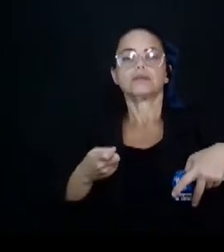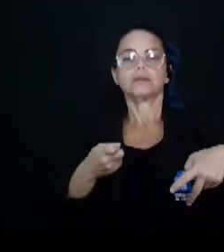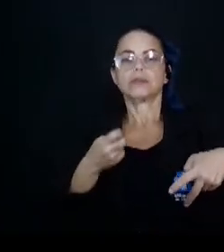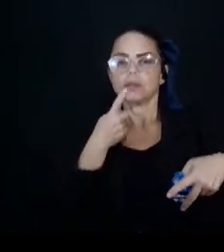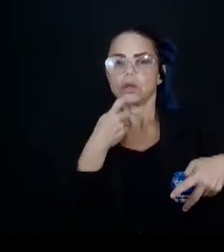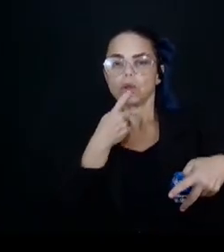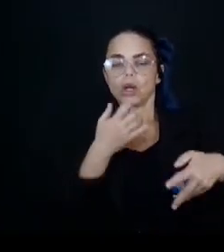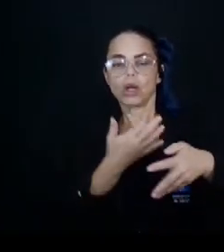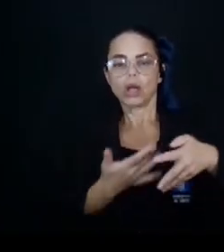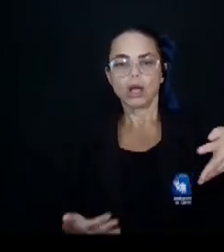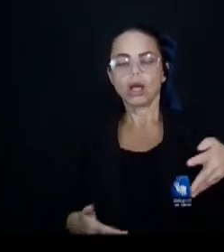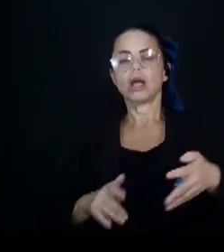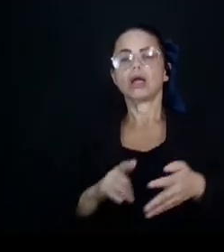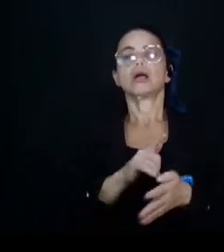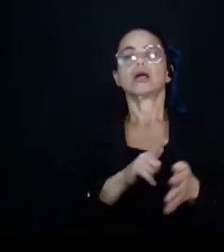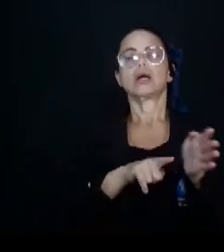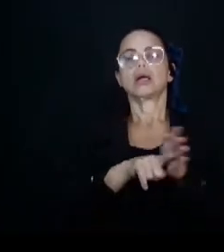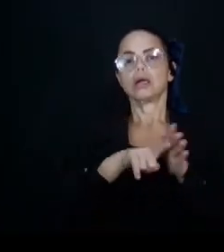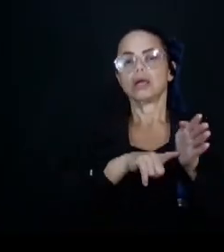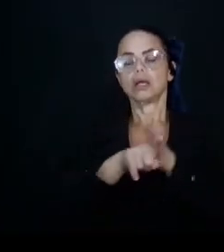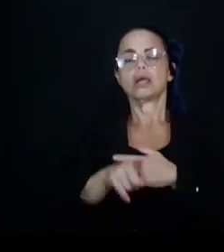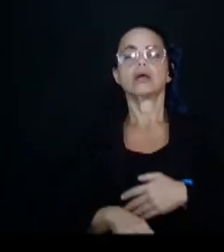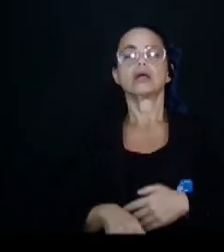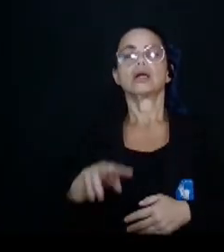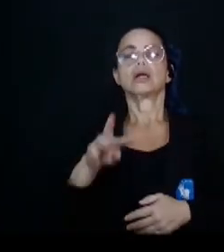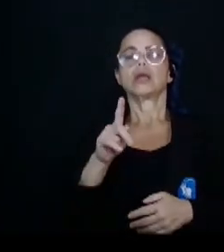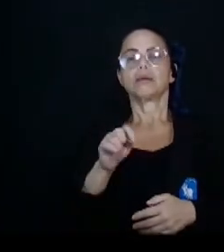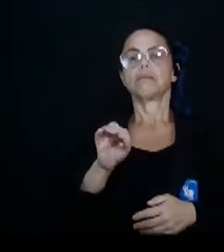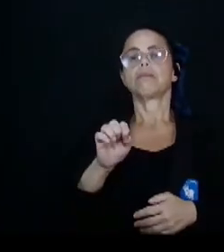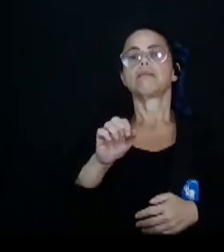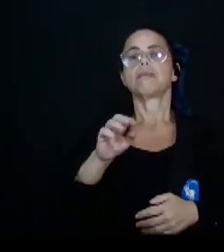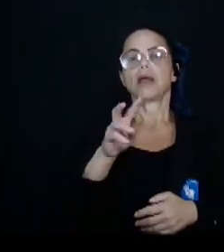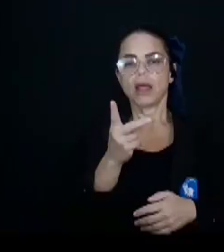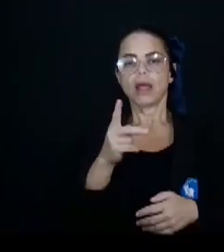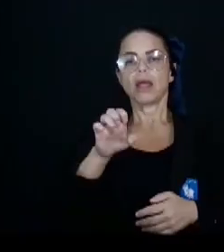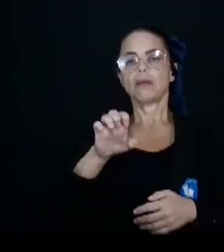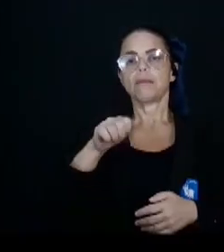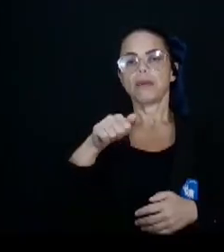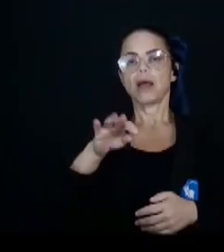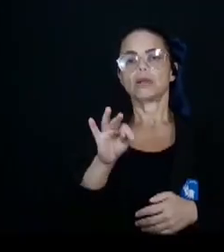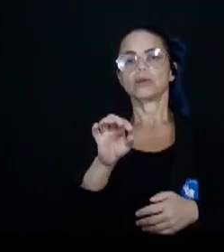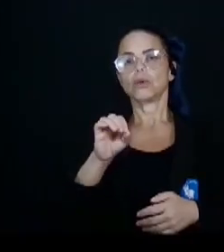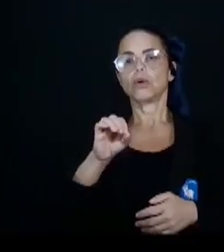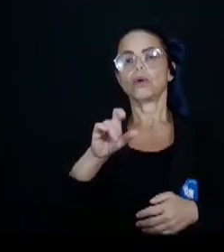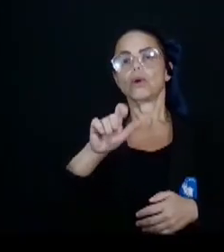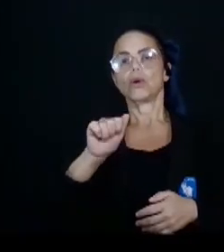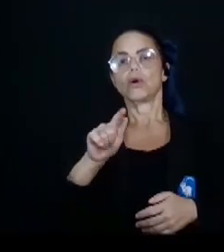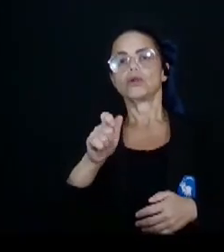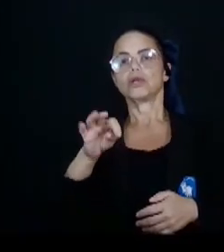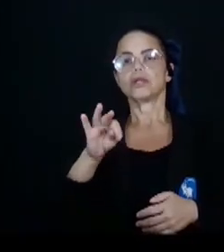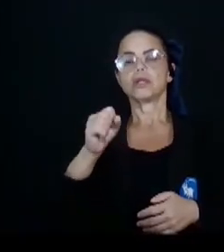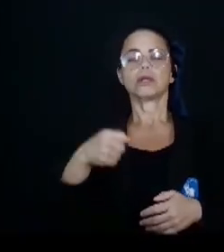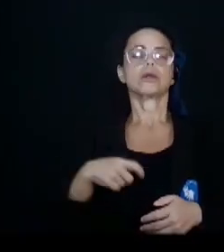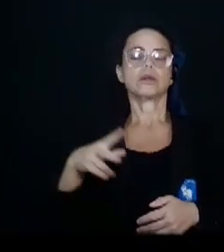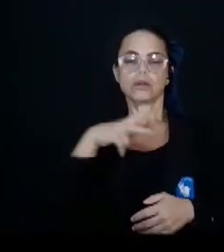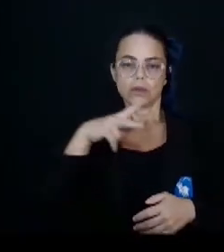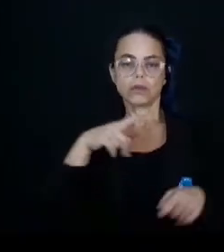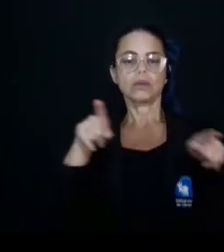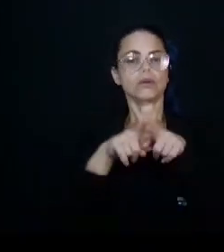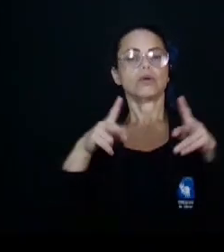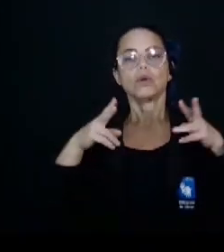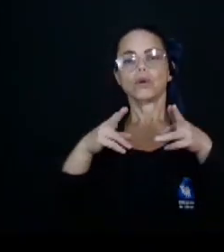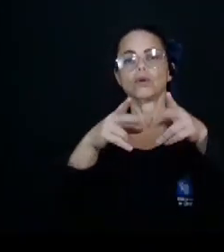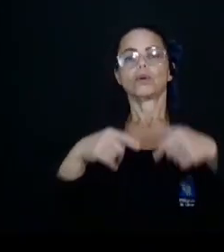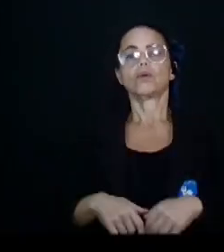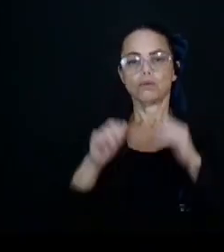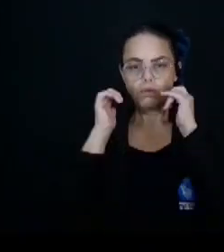com um hematologista. Se a gente está falando de serviço privado, segue o mesmo raciocínio. A diferença é que às